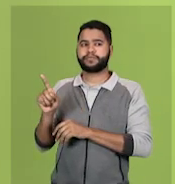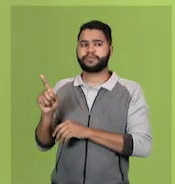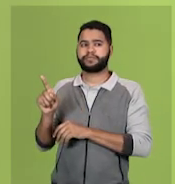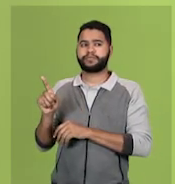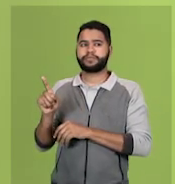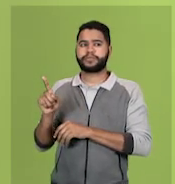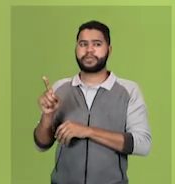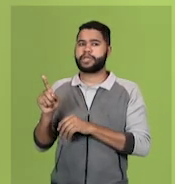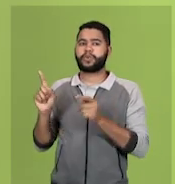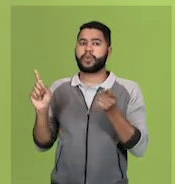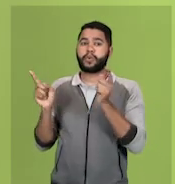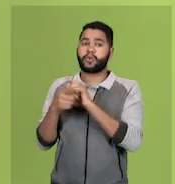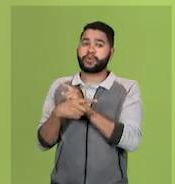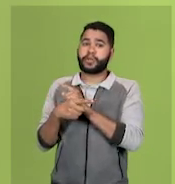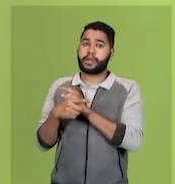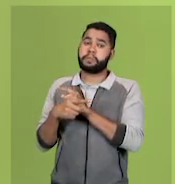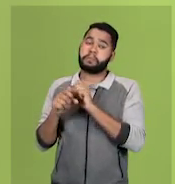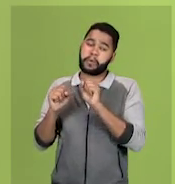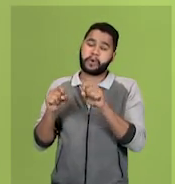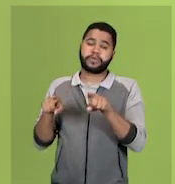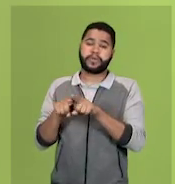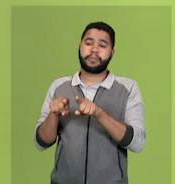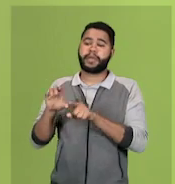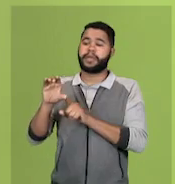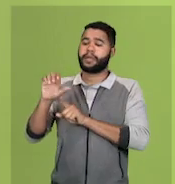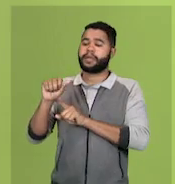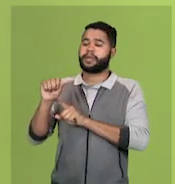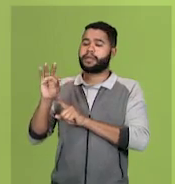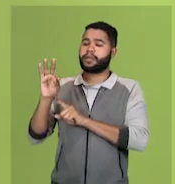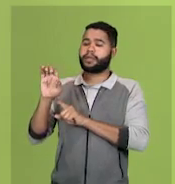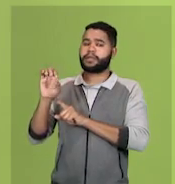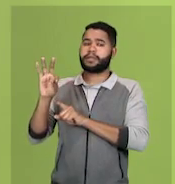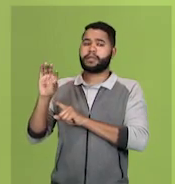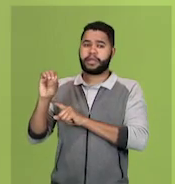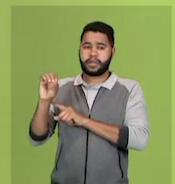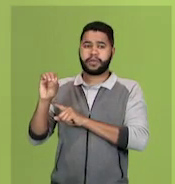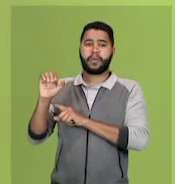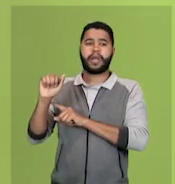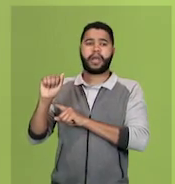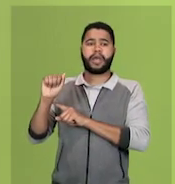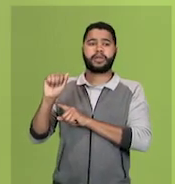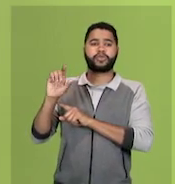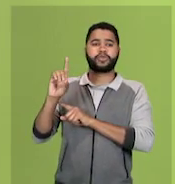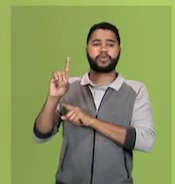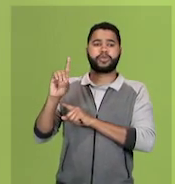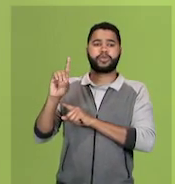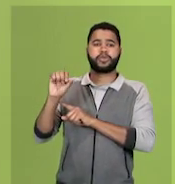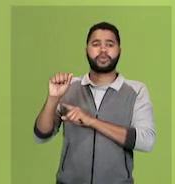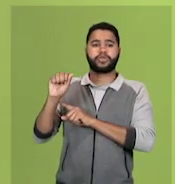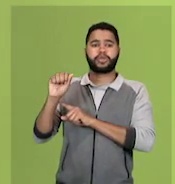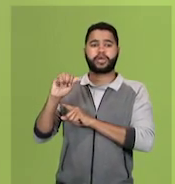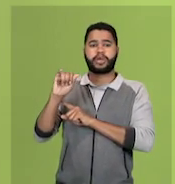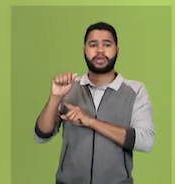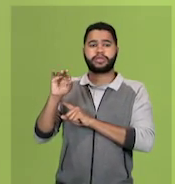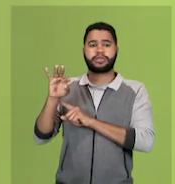não é contrário ao ângulo. Ele está formando o ângulo B, juntamente com a hipotenusa. Então esse aqui é o meu cateto